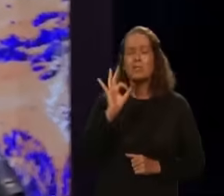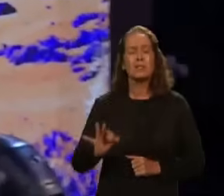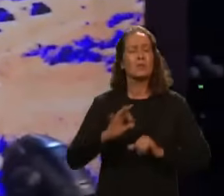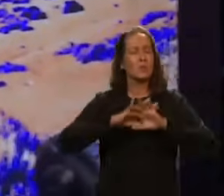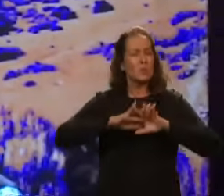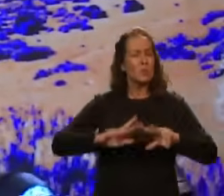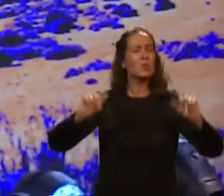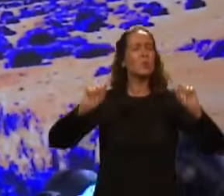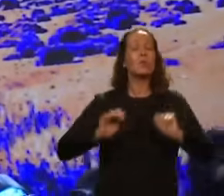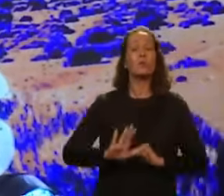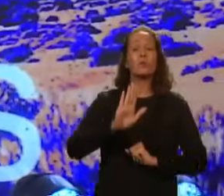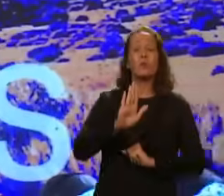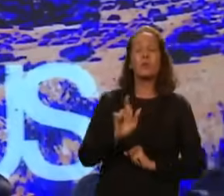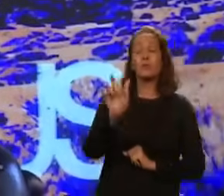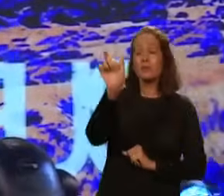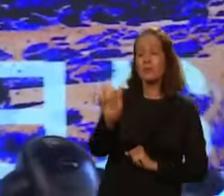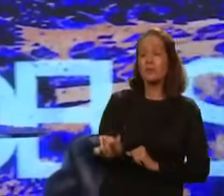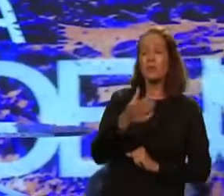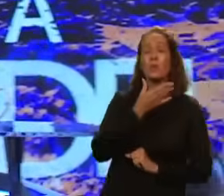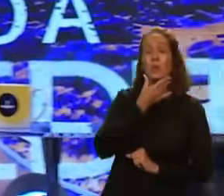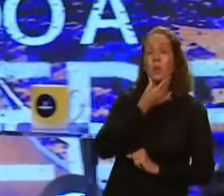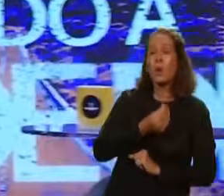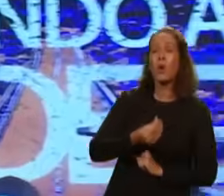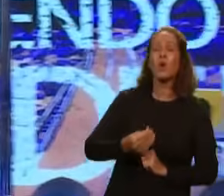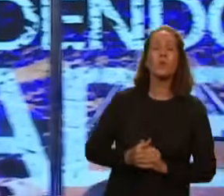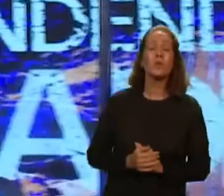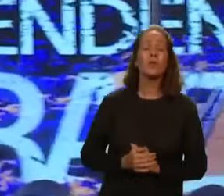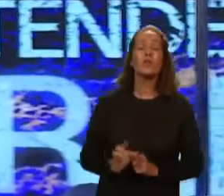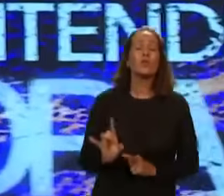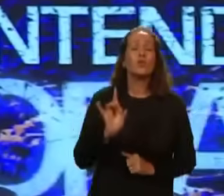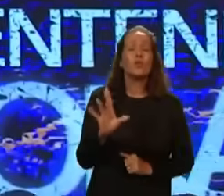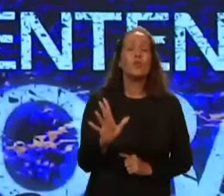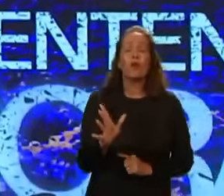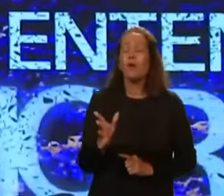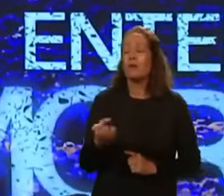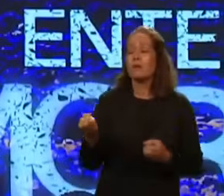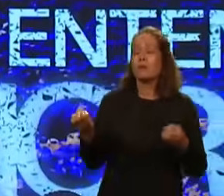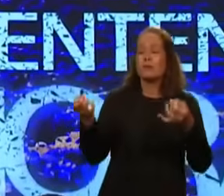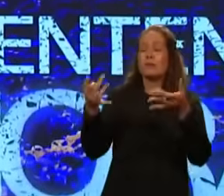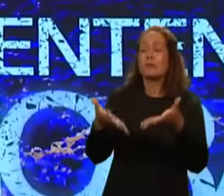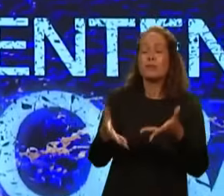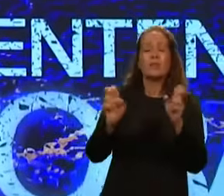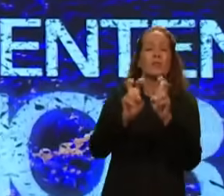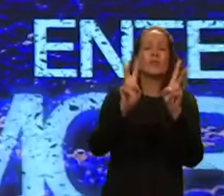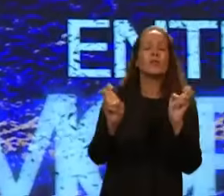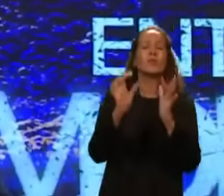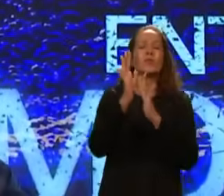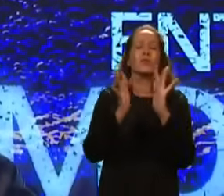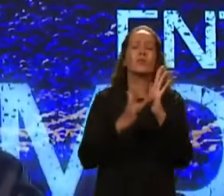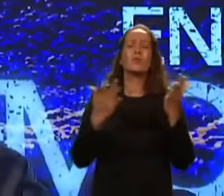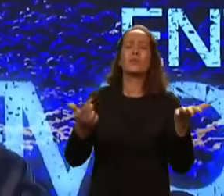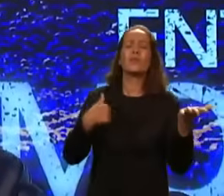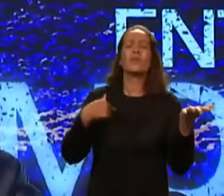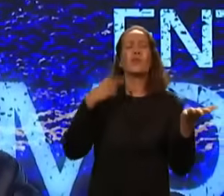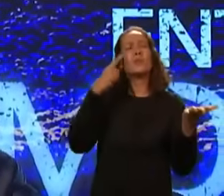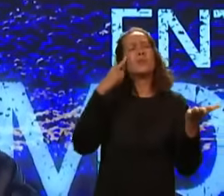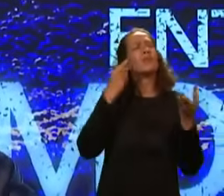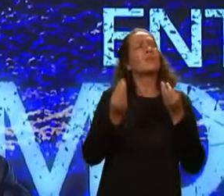assim, ele não sabe falar de outro assunto, tudo ele é Jesus. Aí você fica assim, como